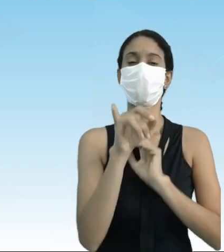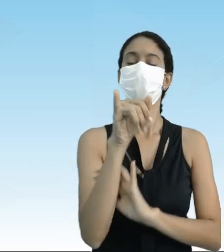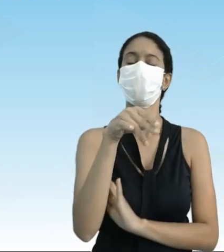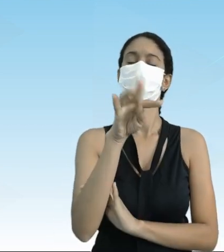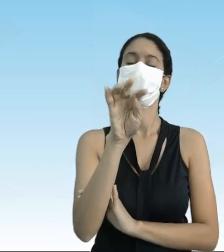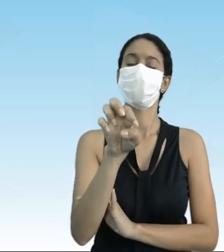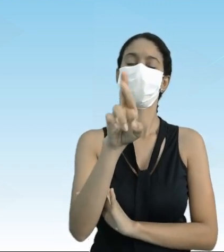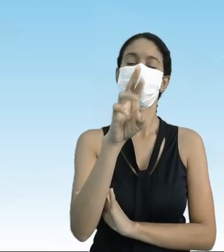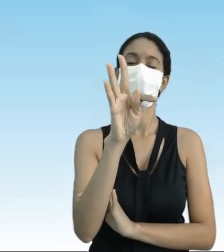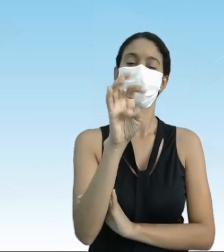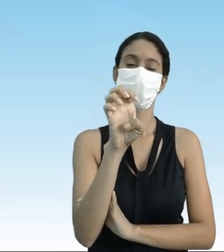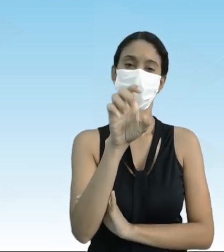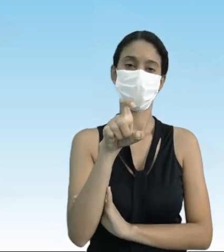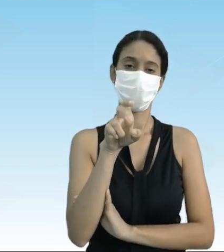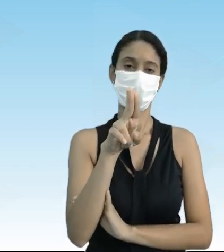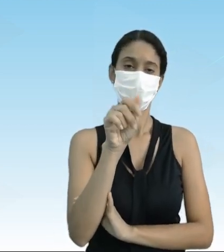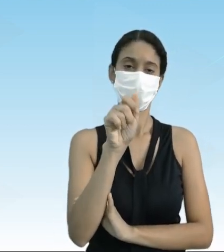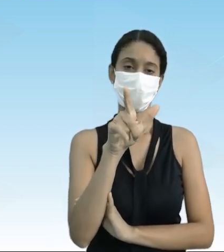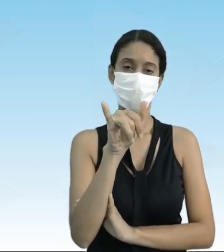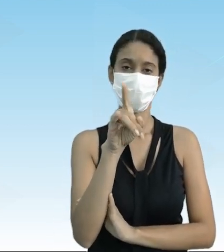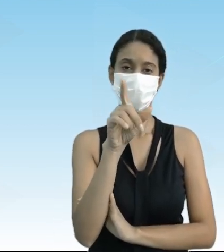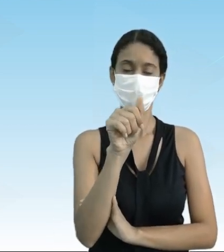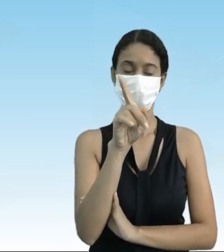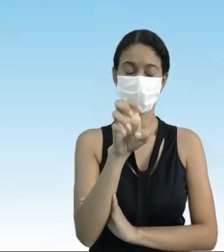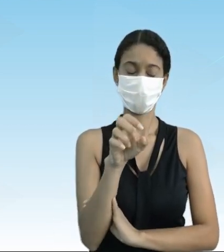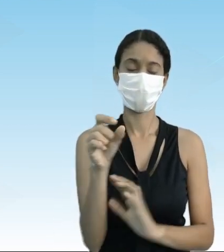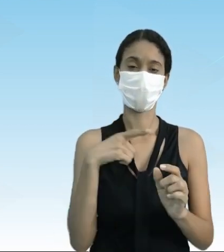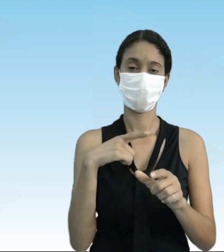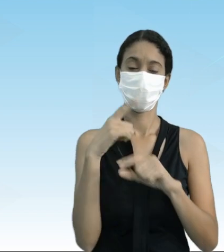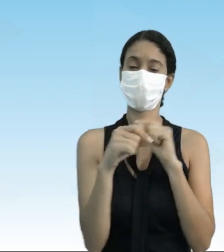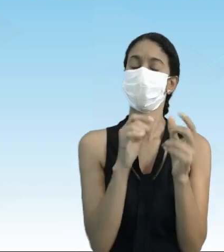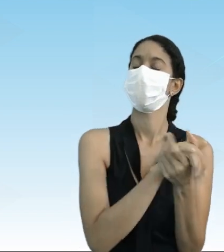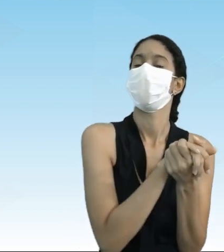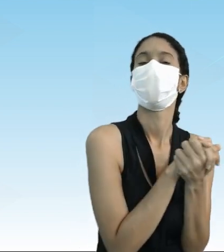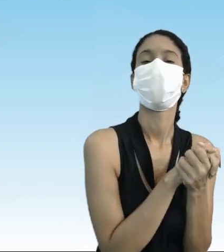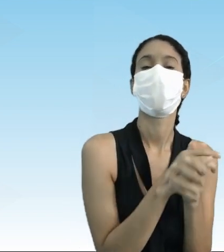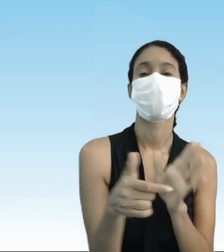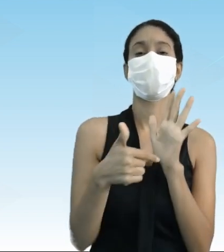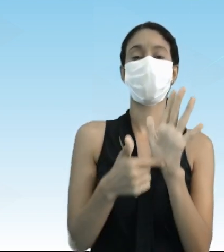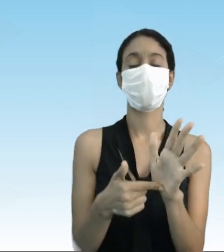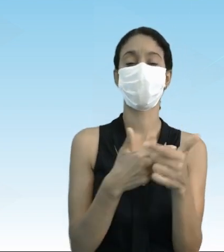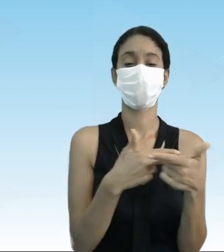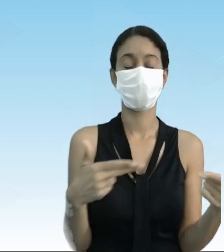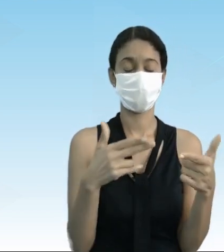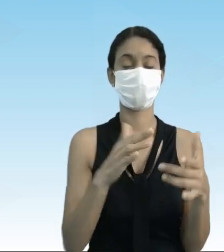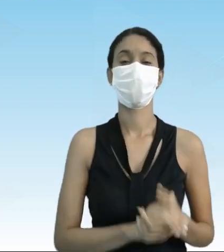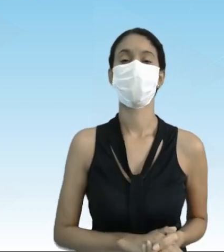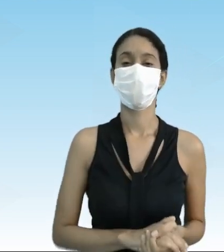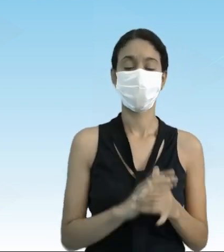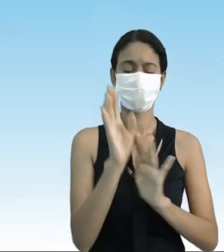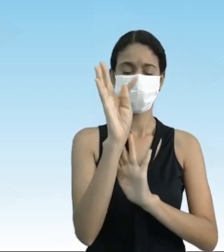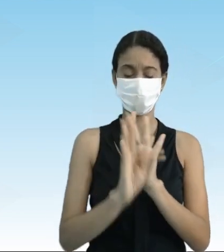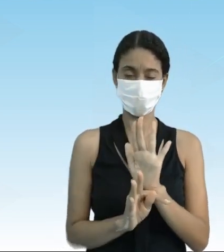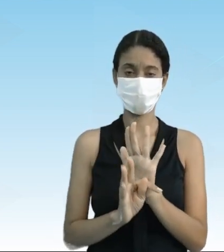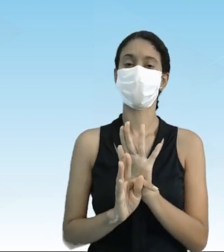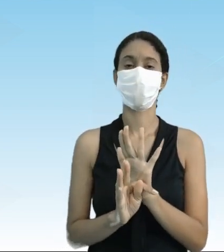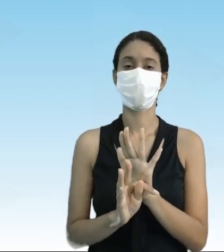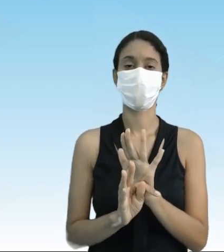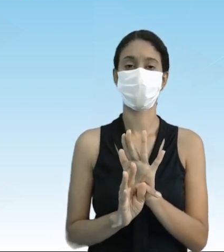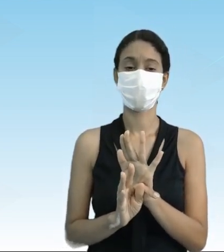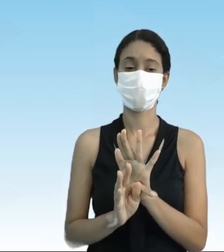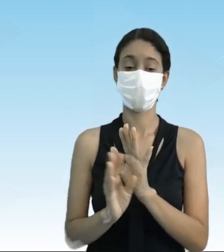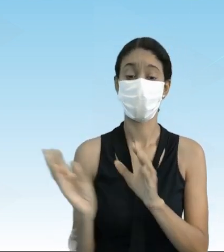referências bibliográficas. Então, lembrar que quando nós falamos de ABNT, quando a gente fala